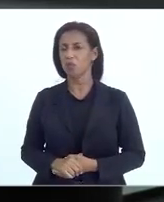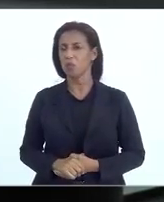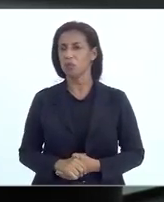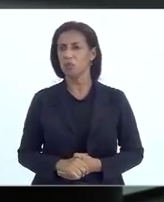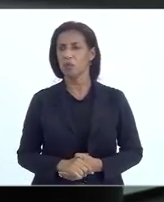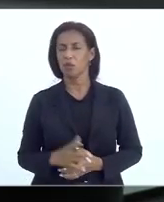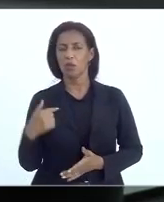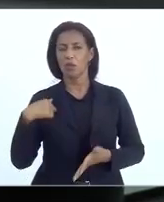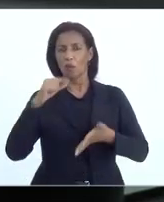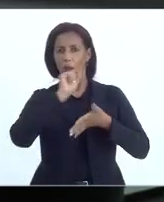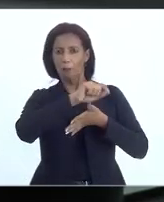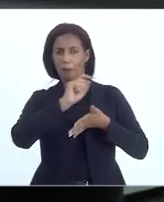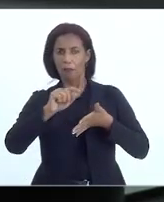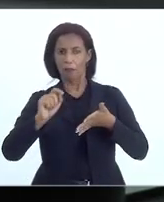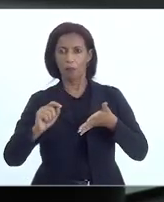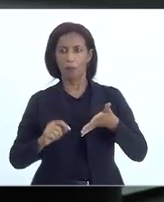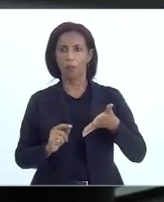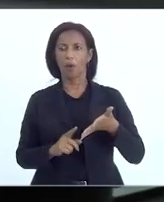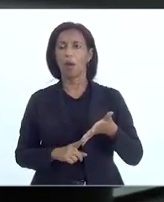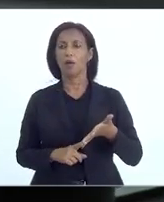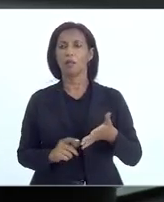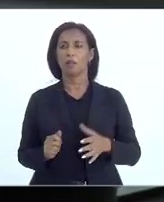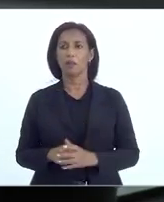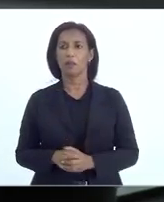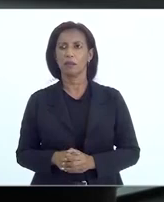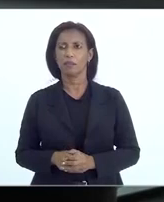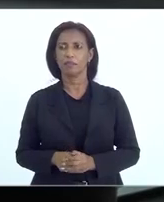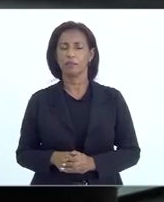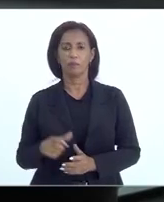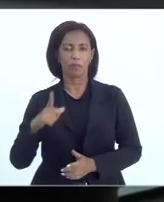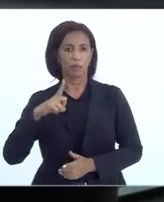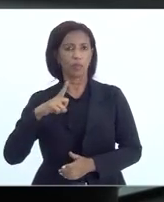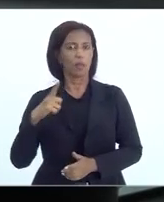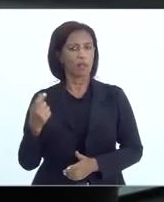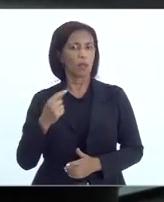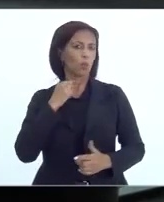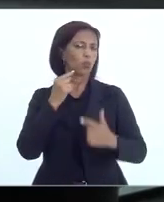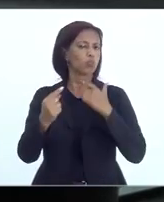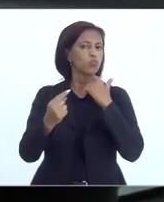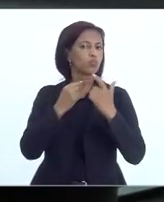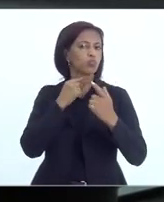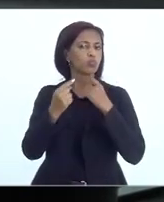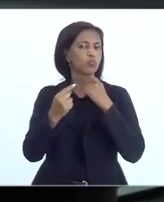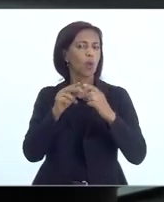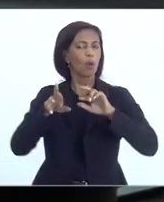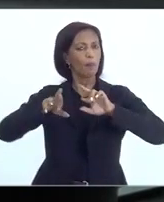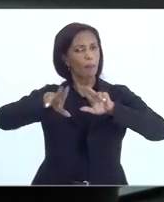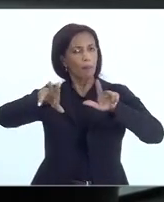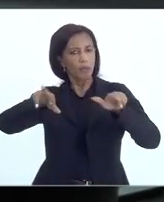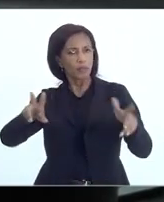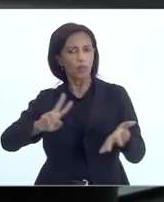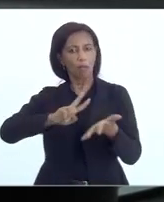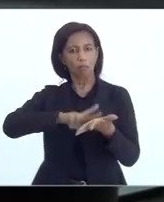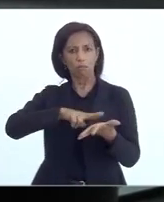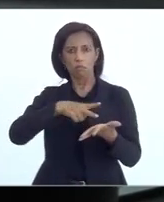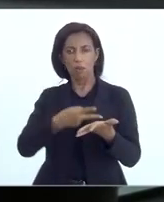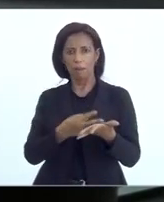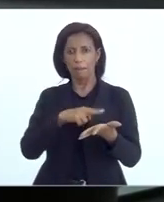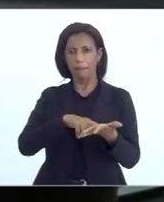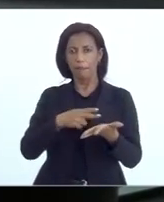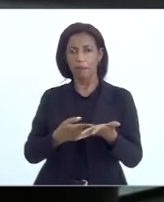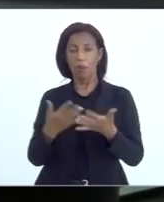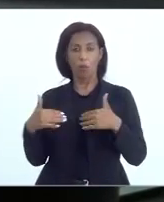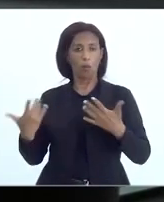acertei eu não vou pontuar mas ele é distribuído igualmente Então existe uma dúvida existe uma diferença de interpretação